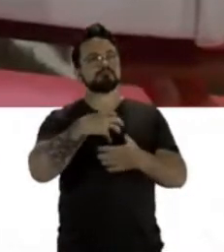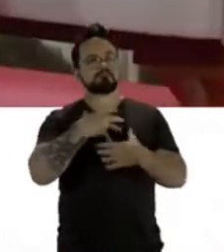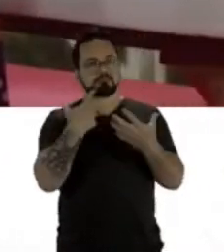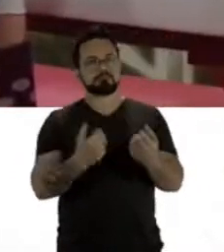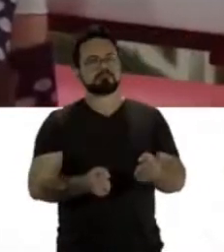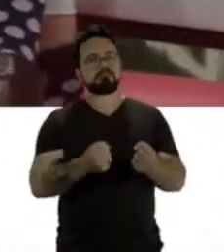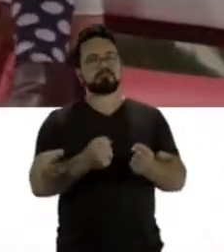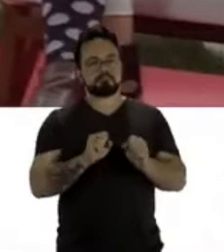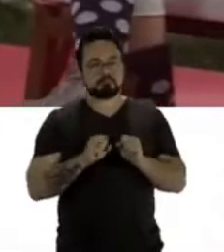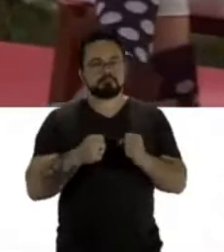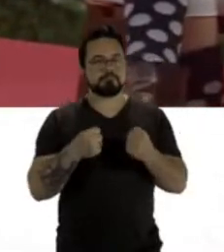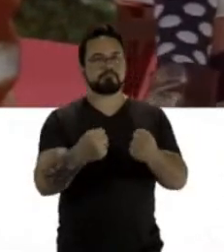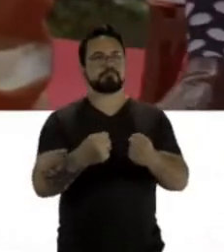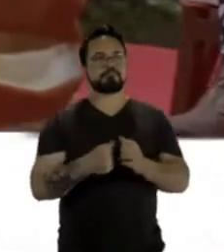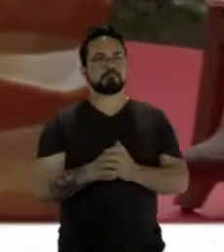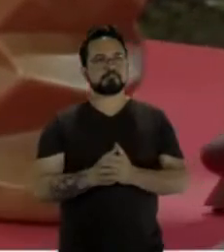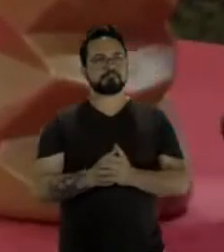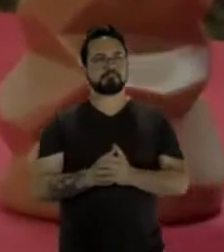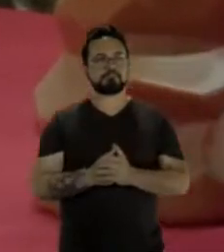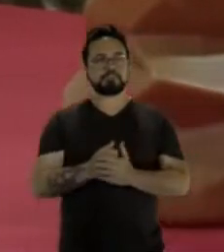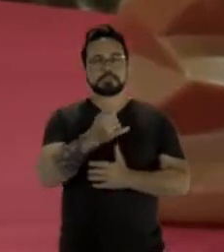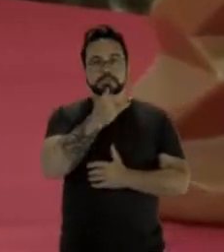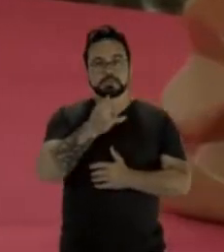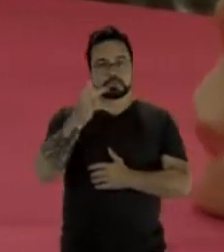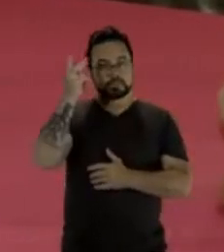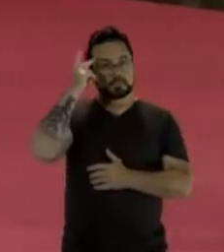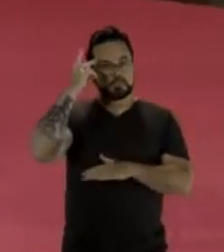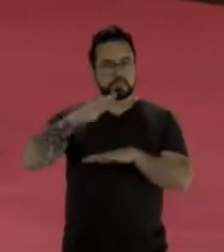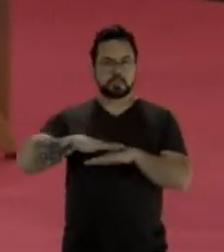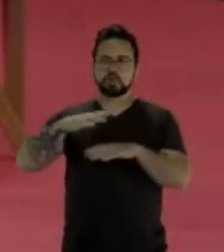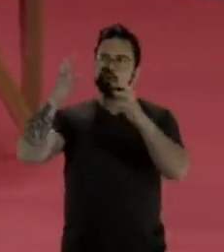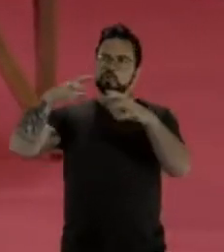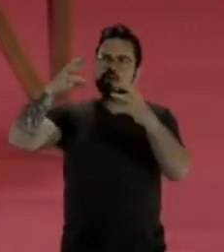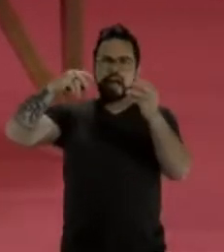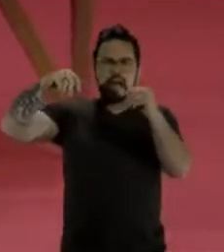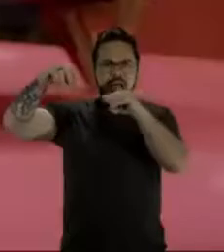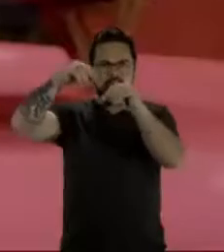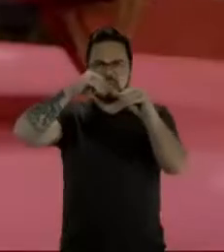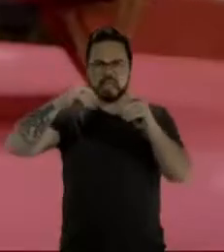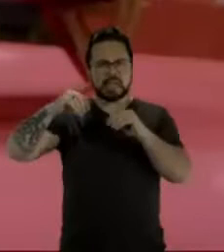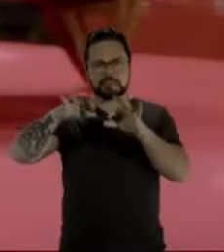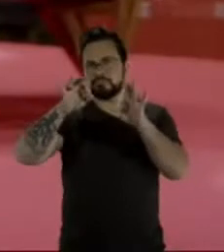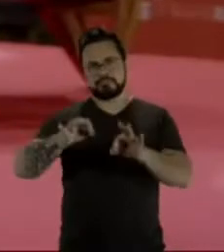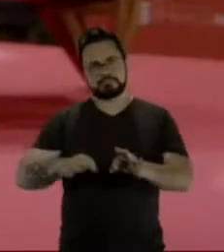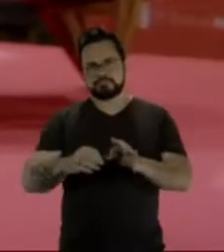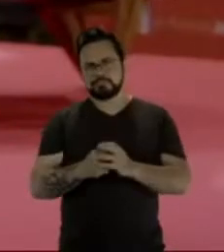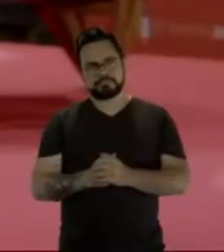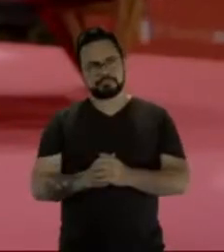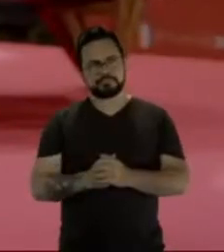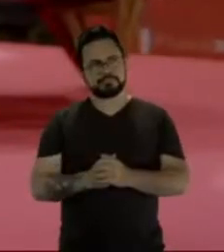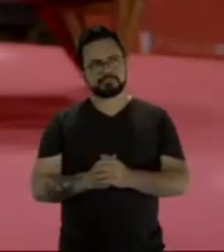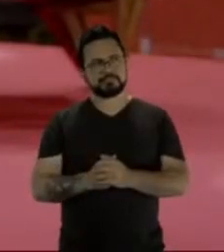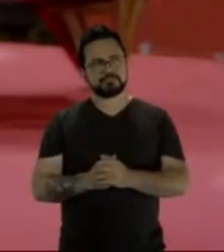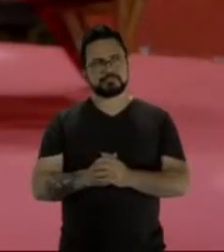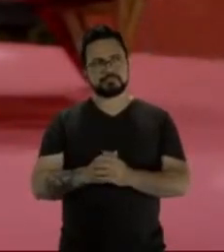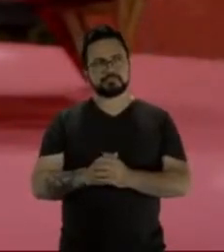Fazer notar que chover areia em São Paulo não é certo, não é a coisa mais normal que já pode